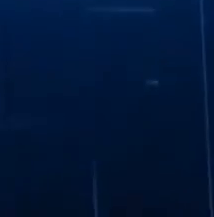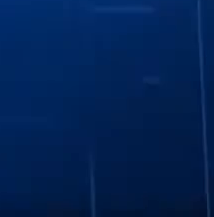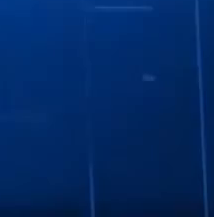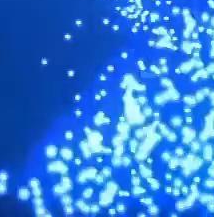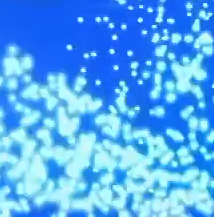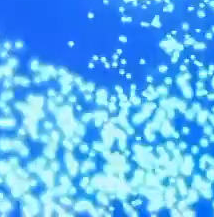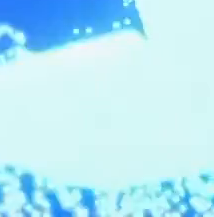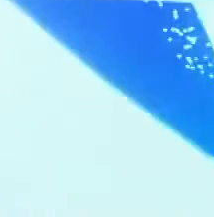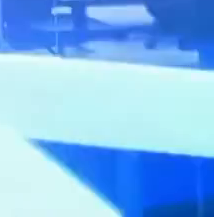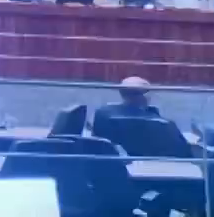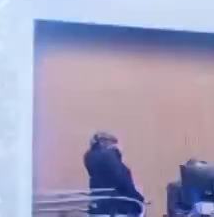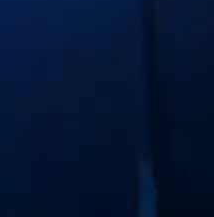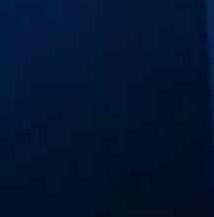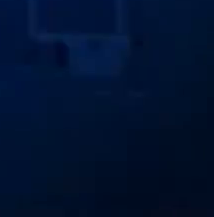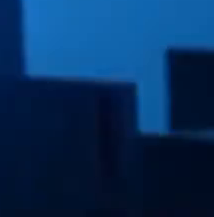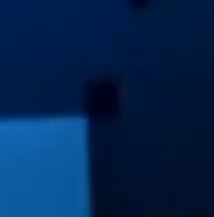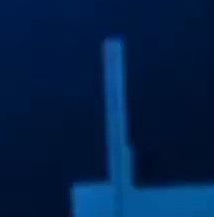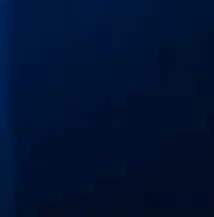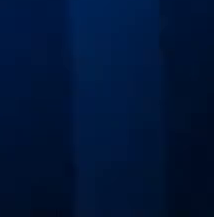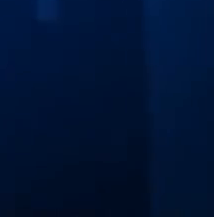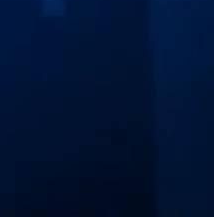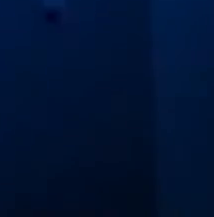E aí